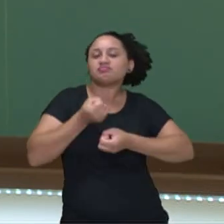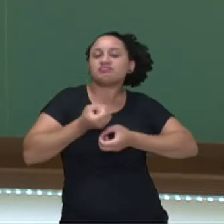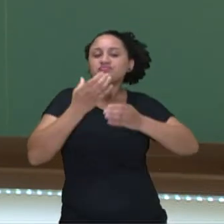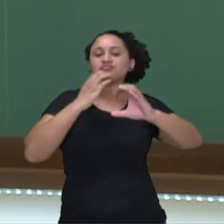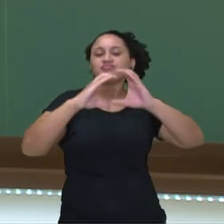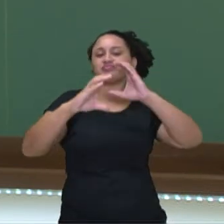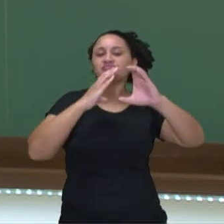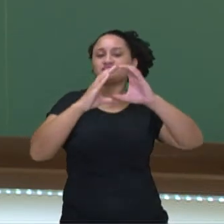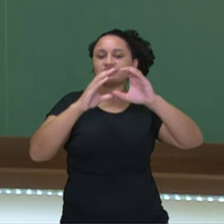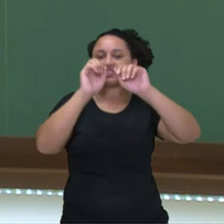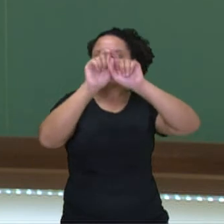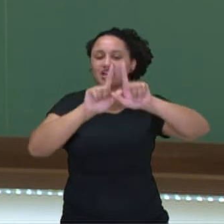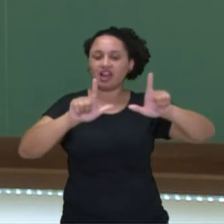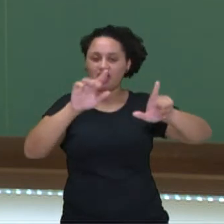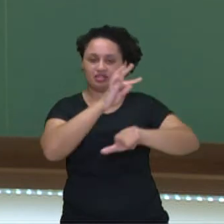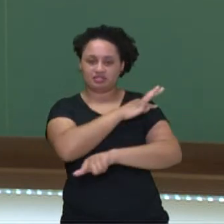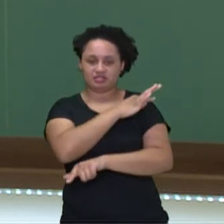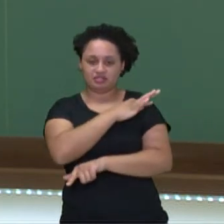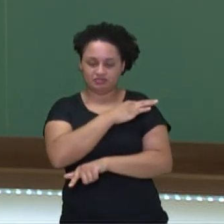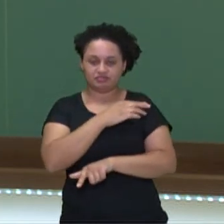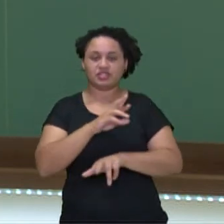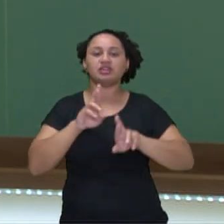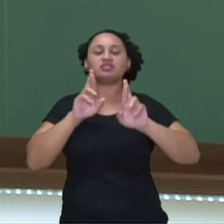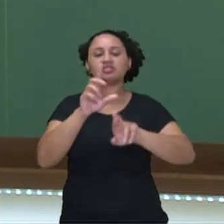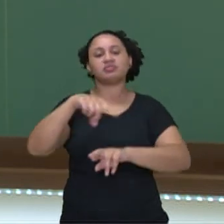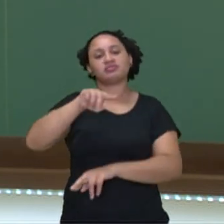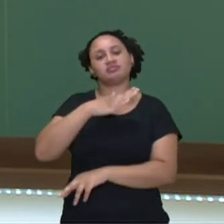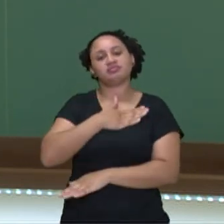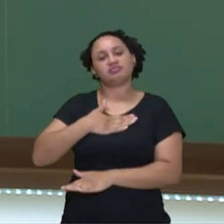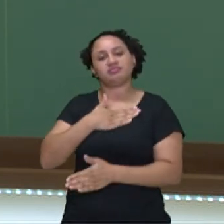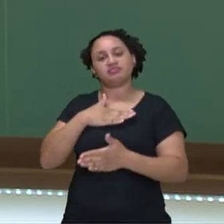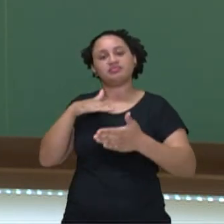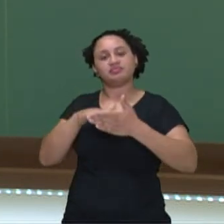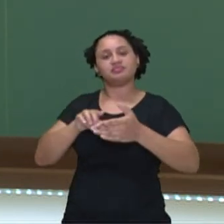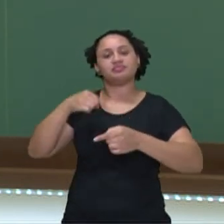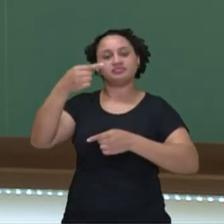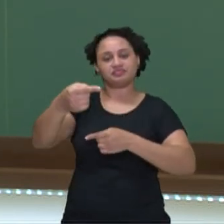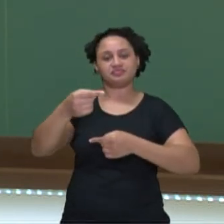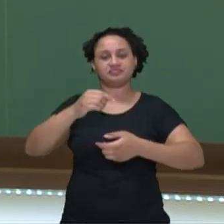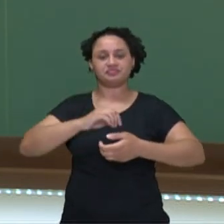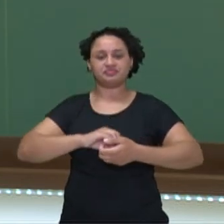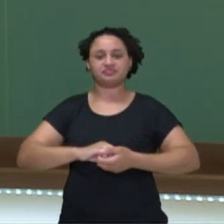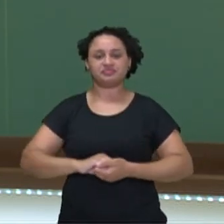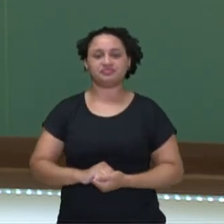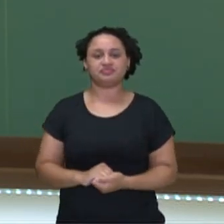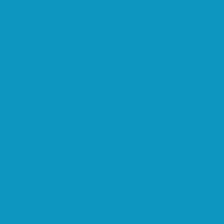as técnicas para o bem falar. Espero que vocês tenham gostado. Até breve!